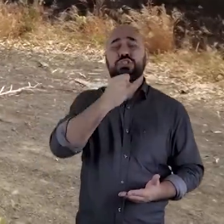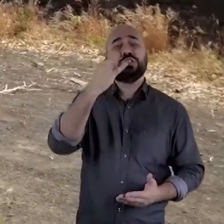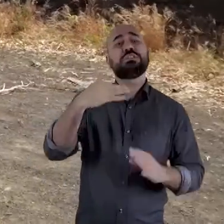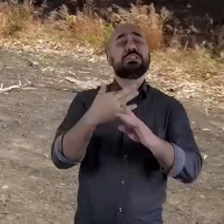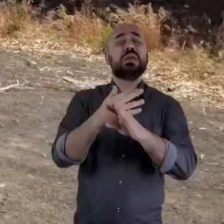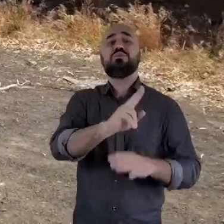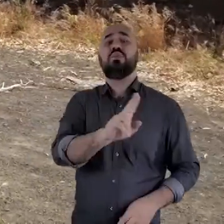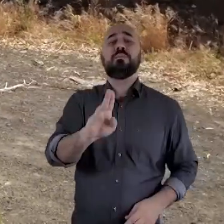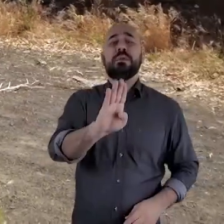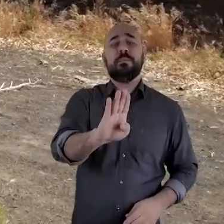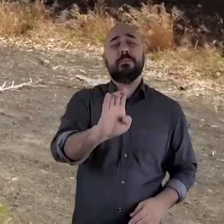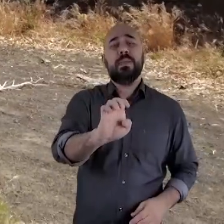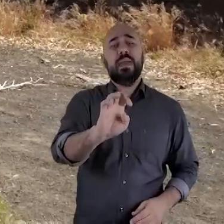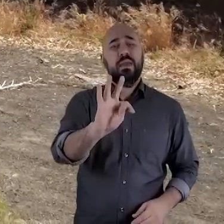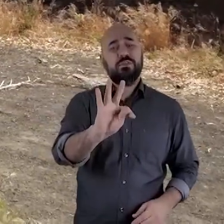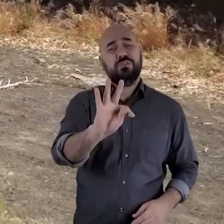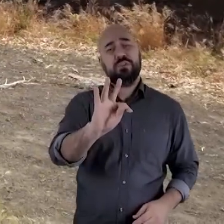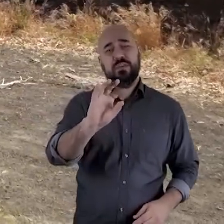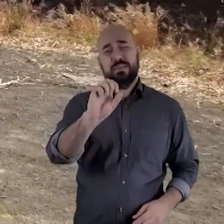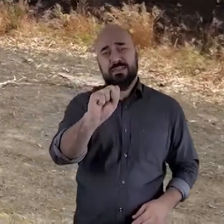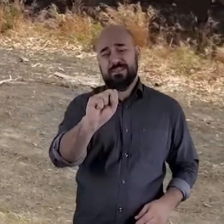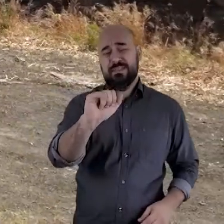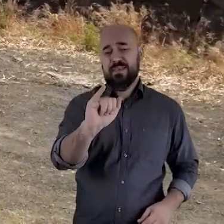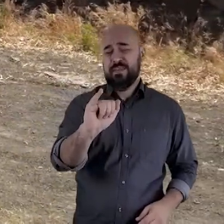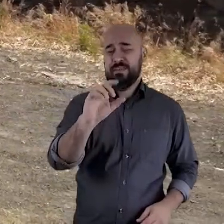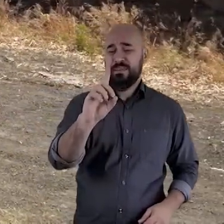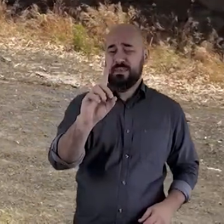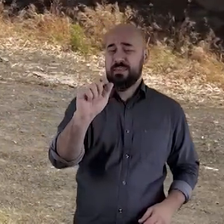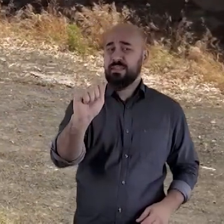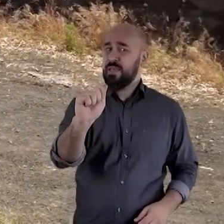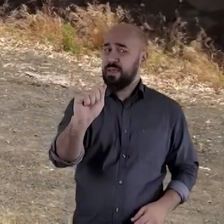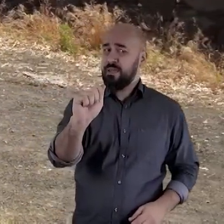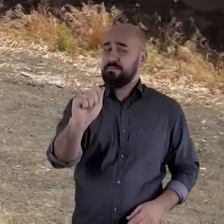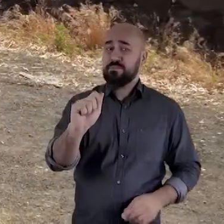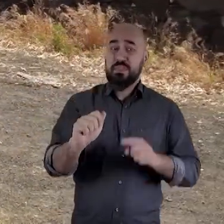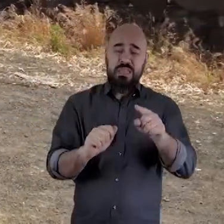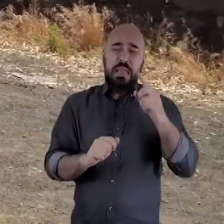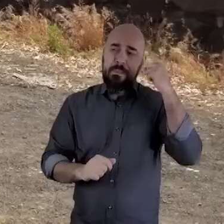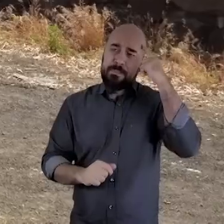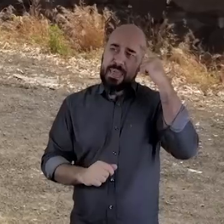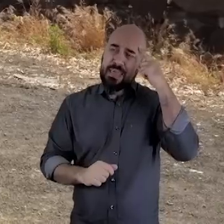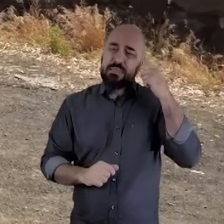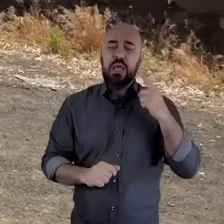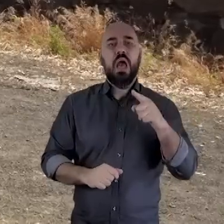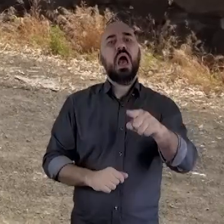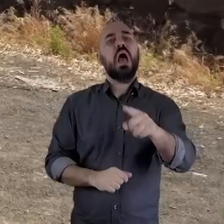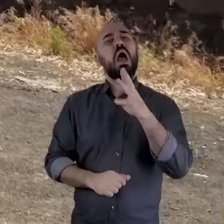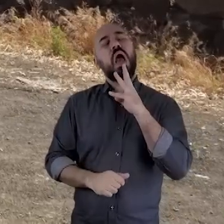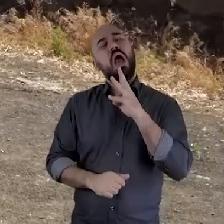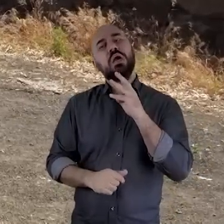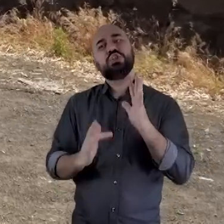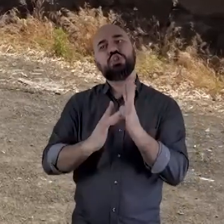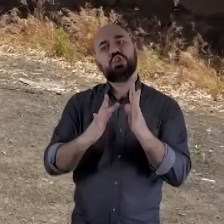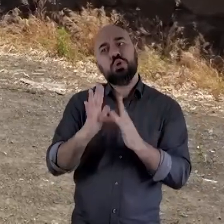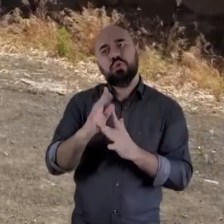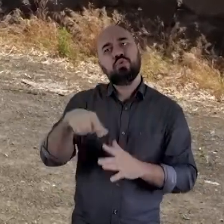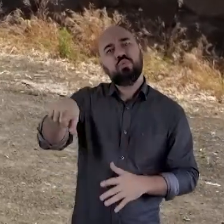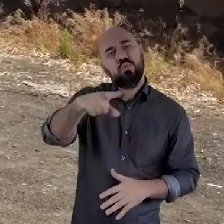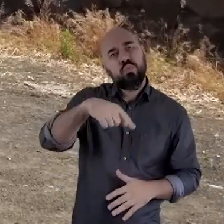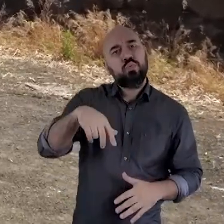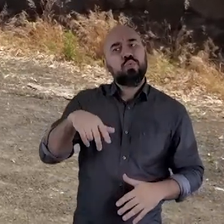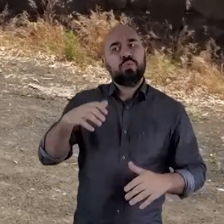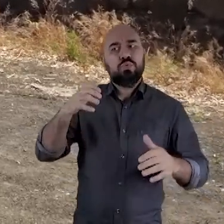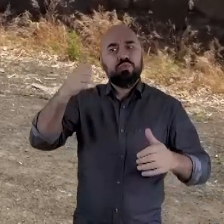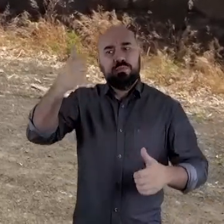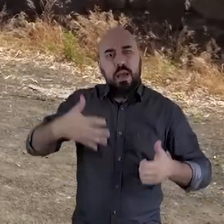sei que quando fala de Betsaida, você está acostumado a pensar no ministério de Jesus Cristo, correto? Ou